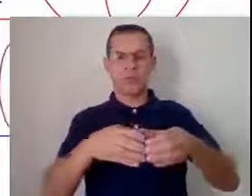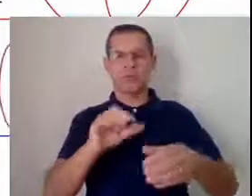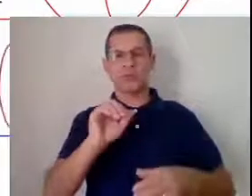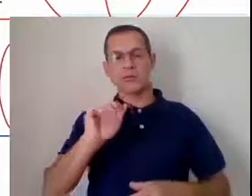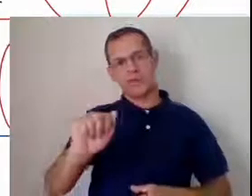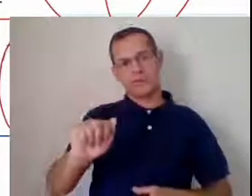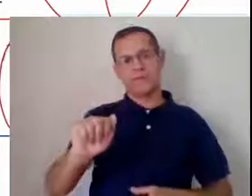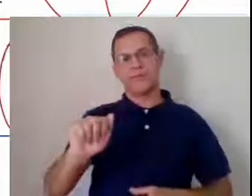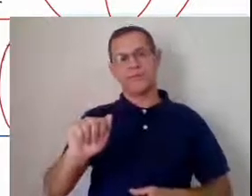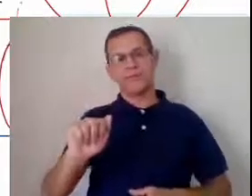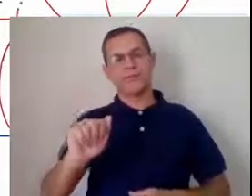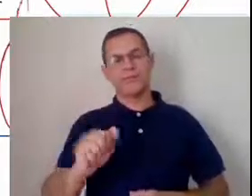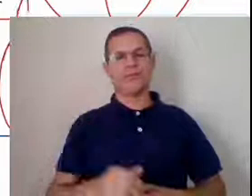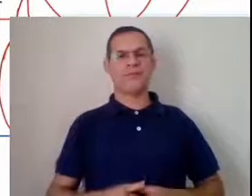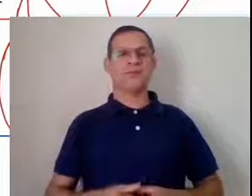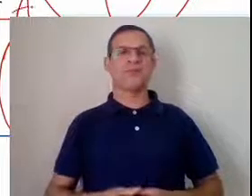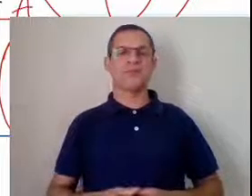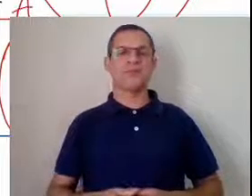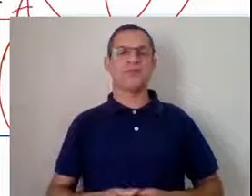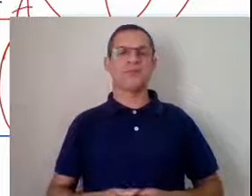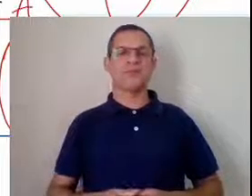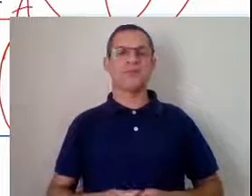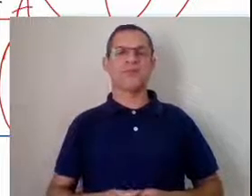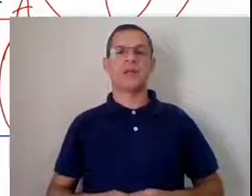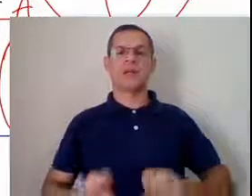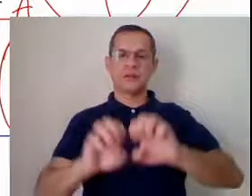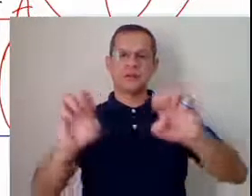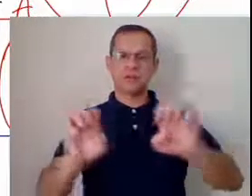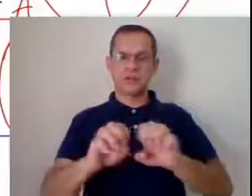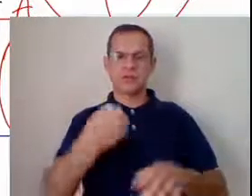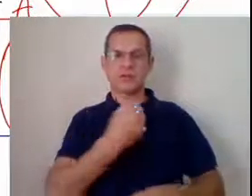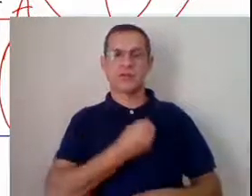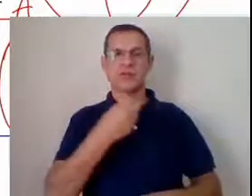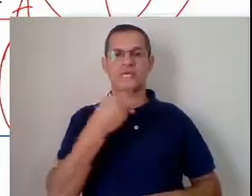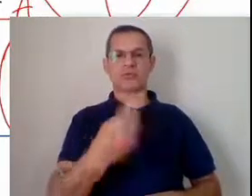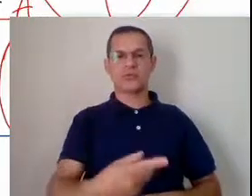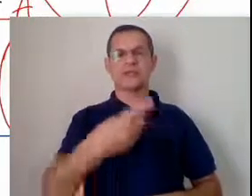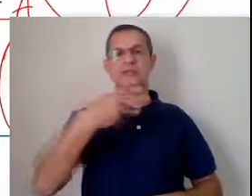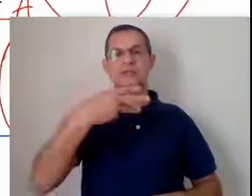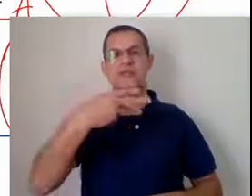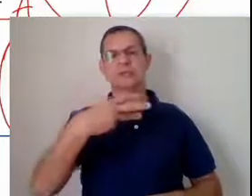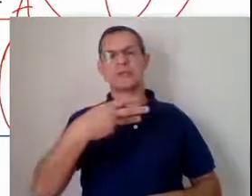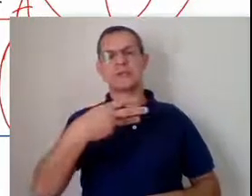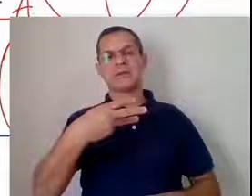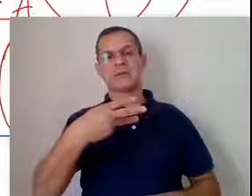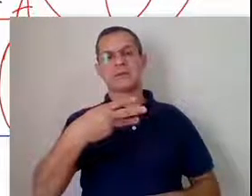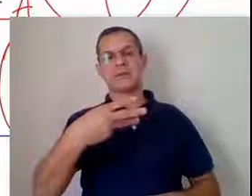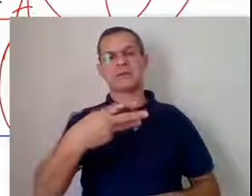A é composto dos números 1,